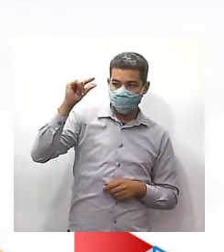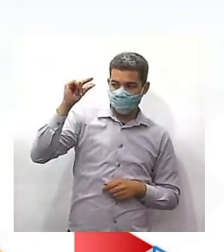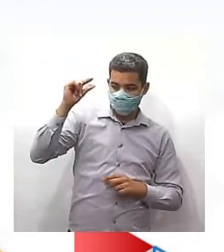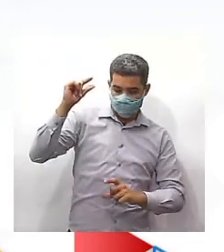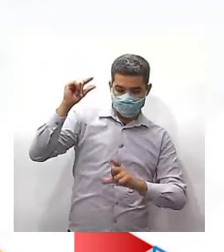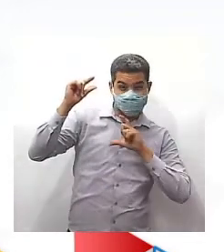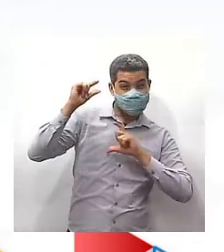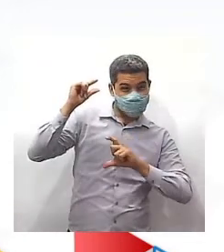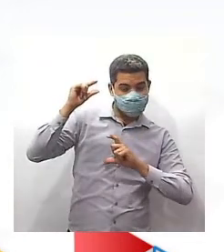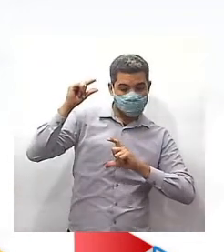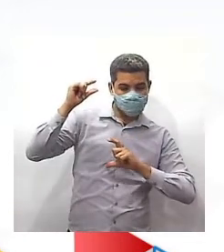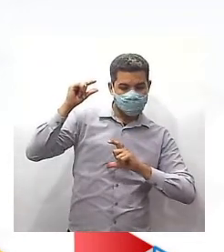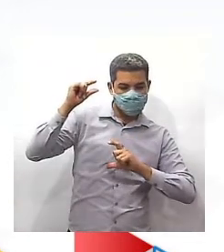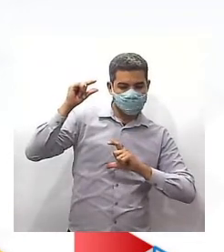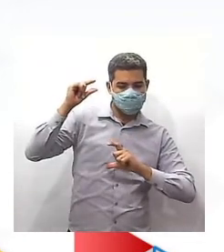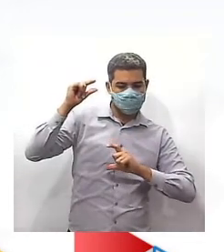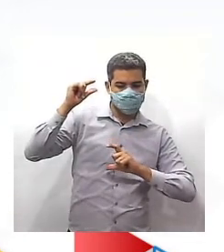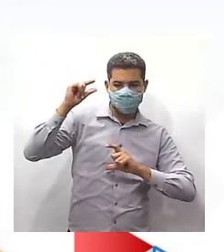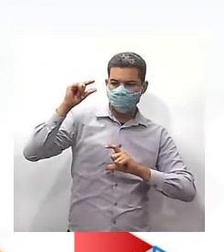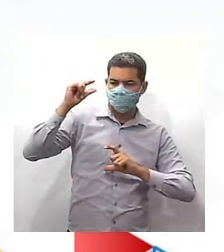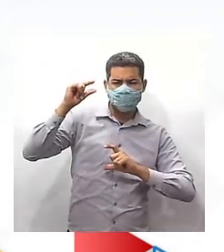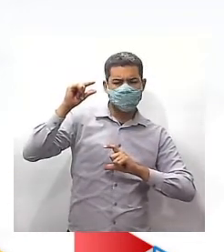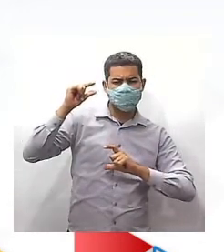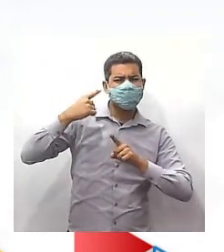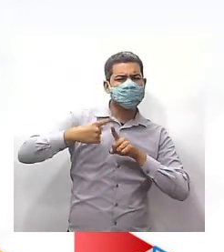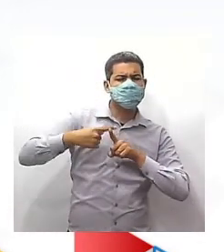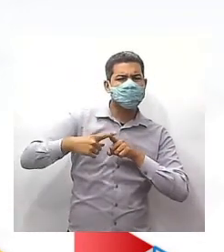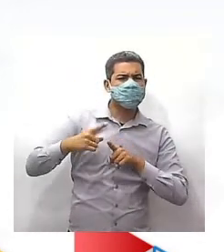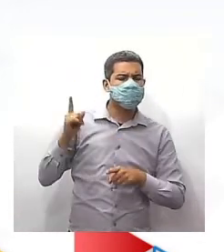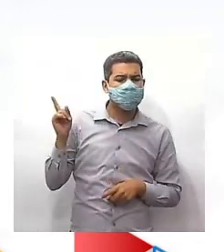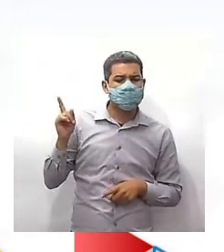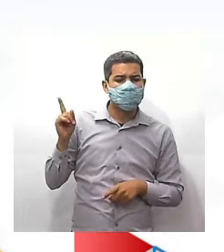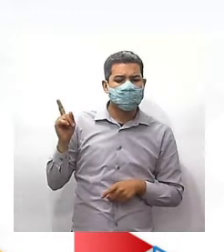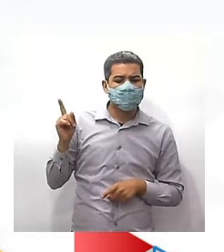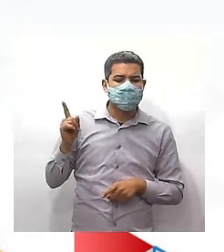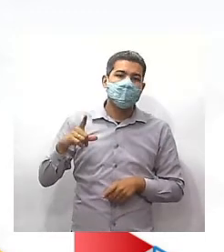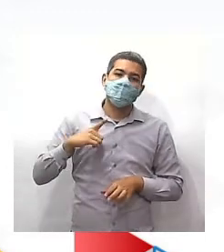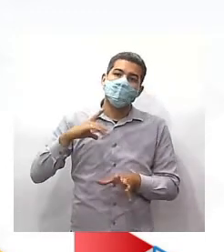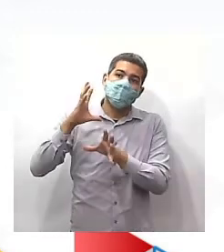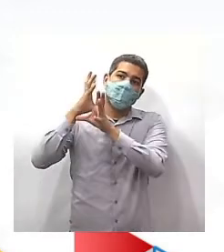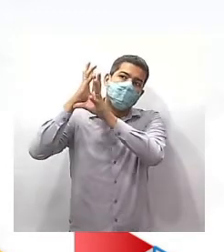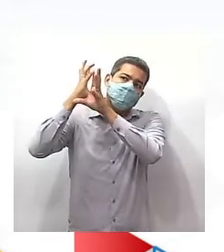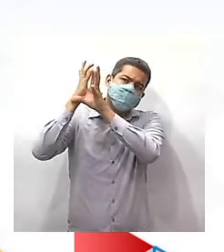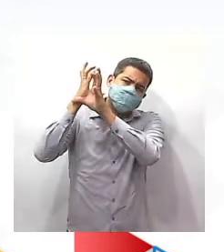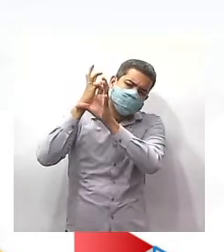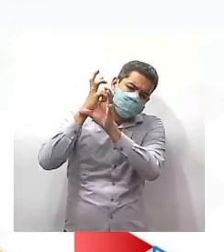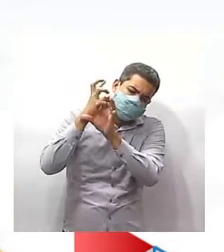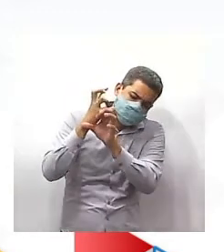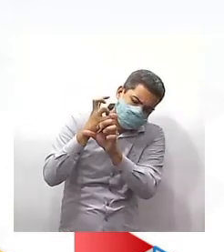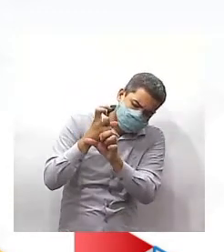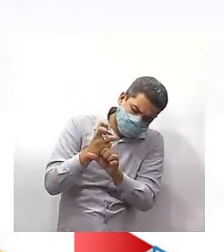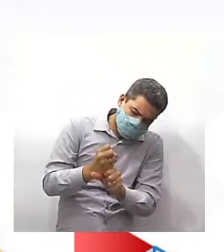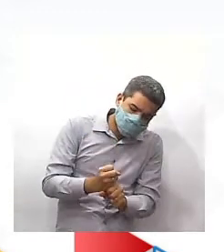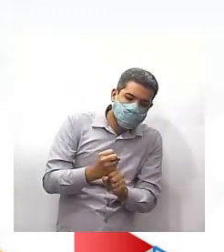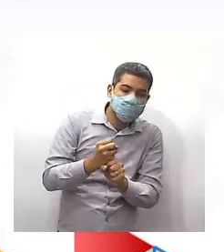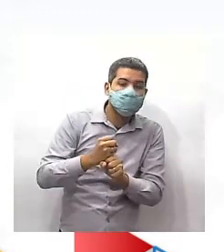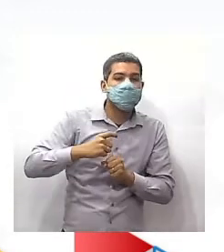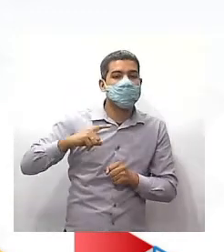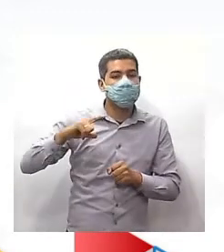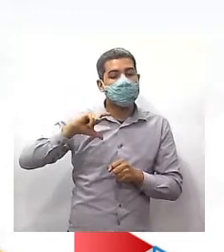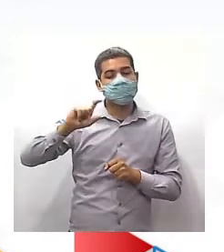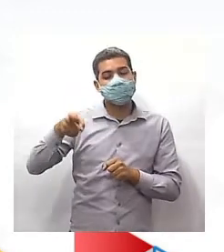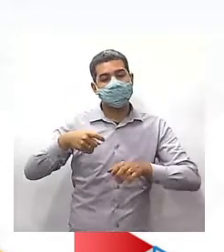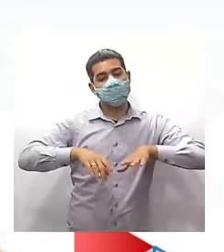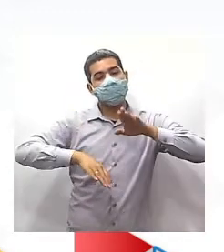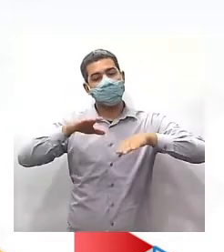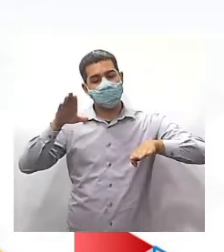fazer a amplitude. Professor, por que faz a amplitude? São muitos dados. Então, a taxa média trabalha a partir